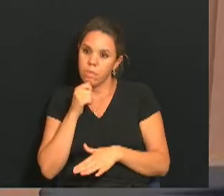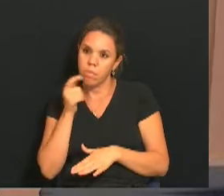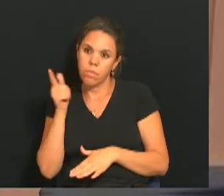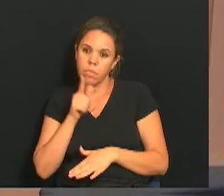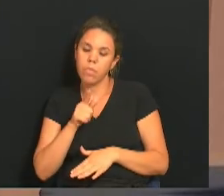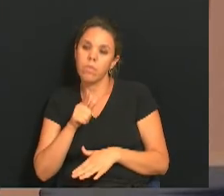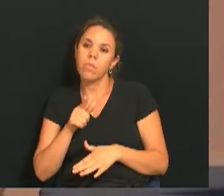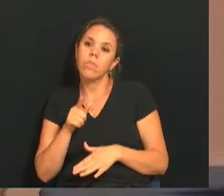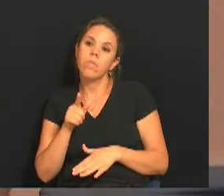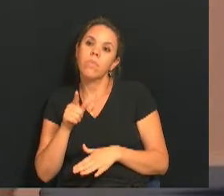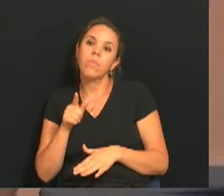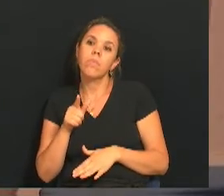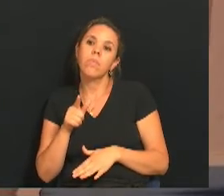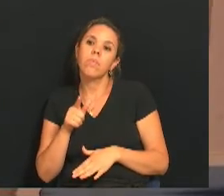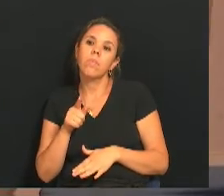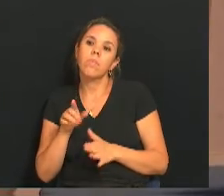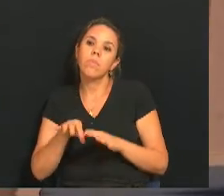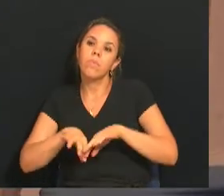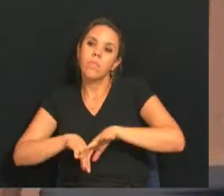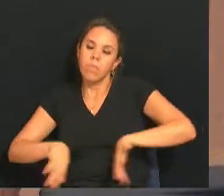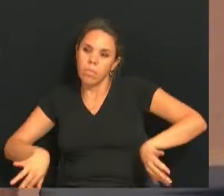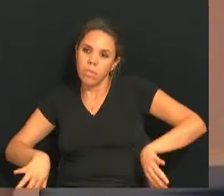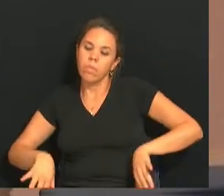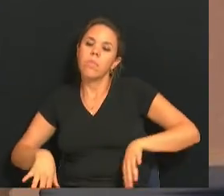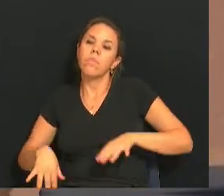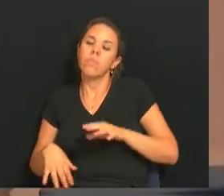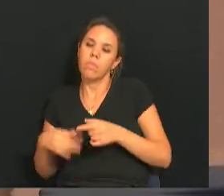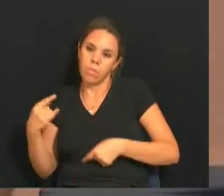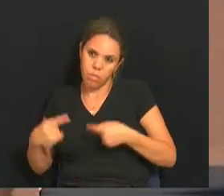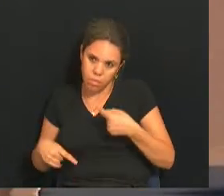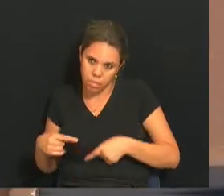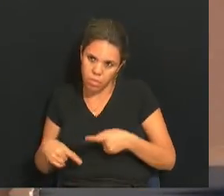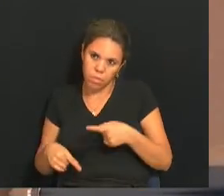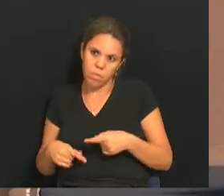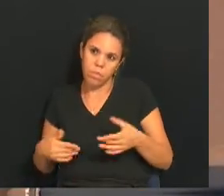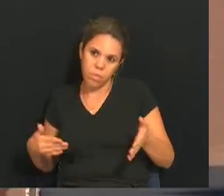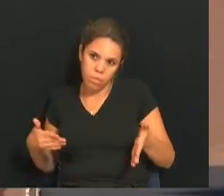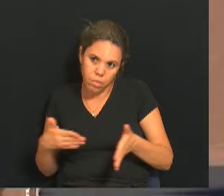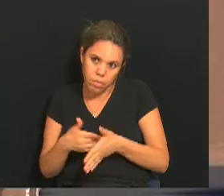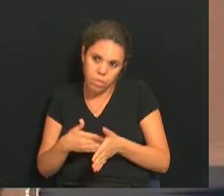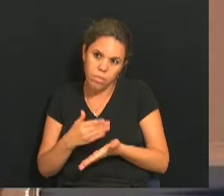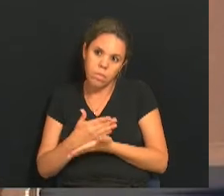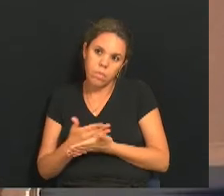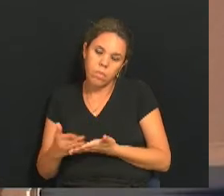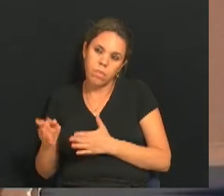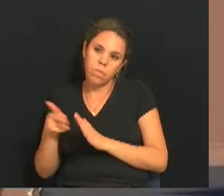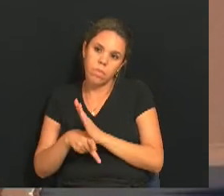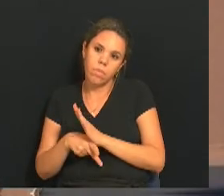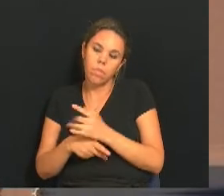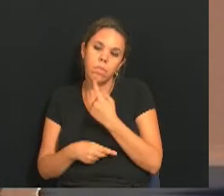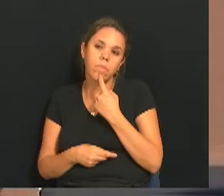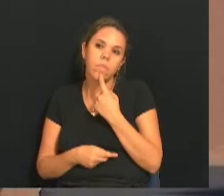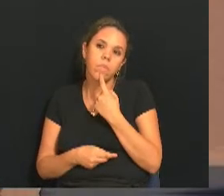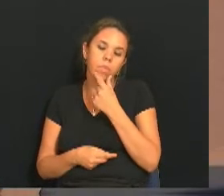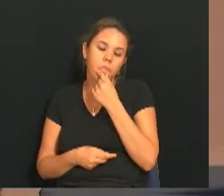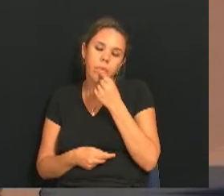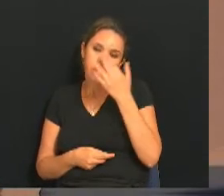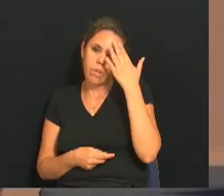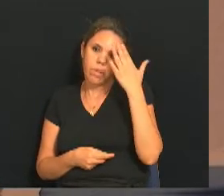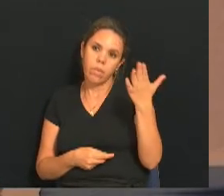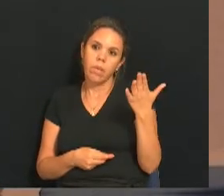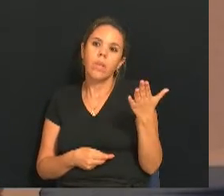conseguimos, vamos dizer assim, travar o debate e impedir o início desse projeto em Campinas, graças